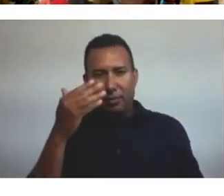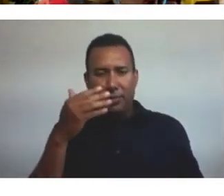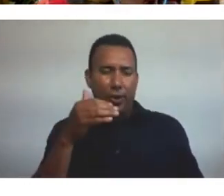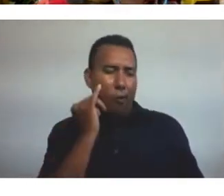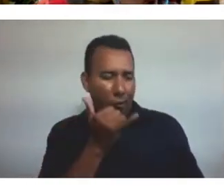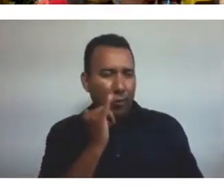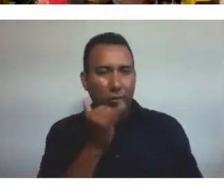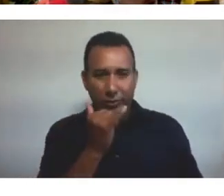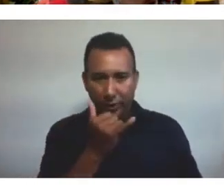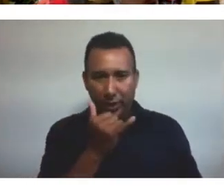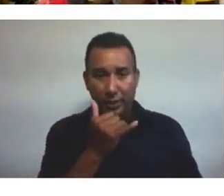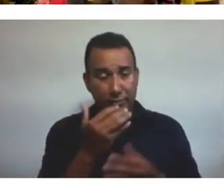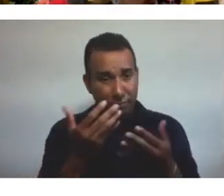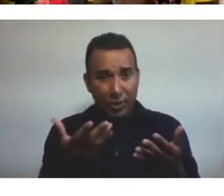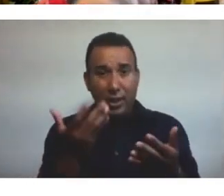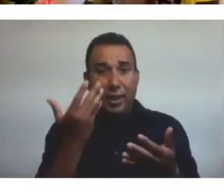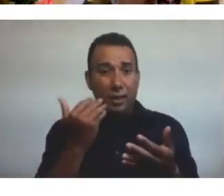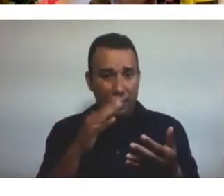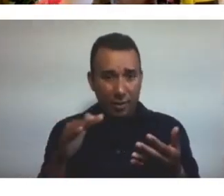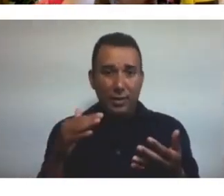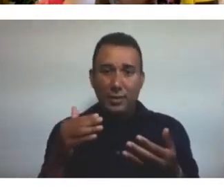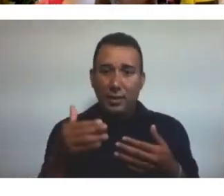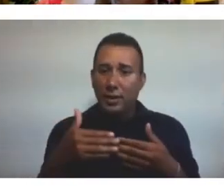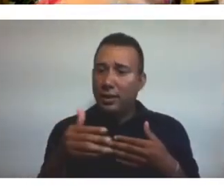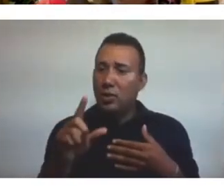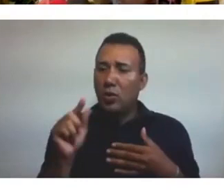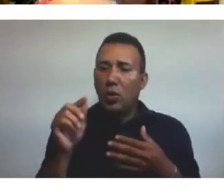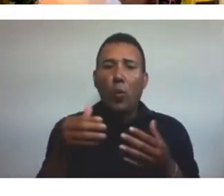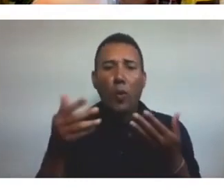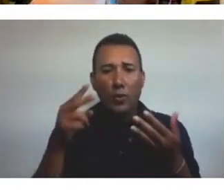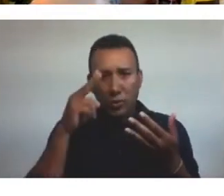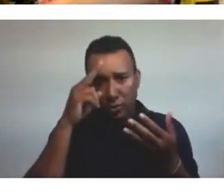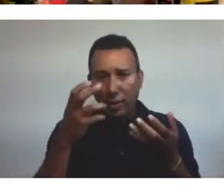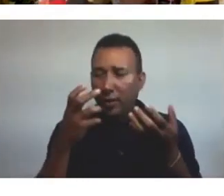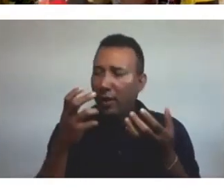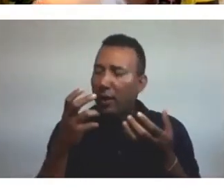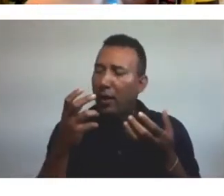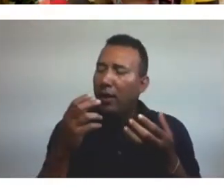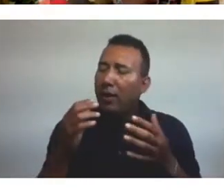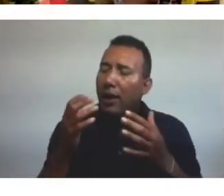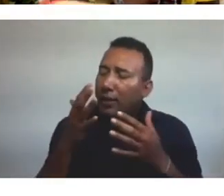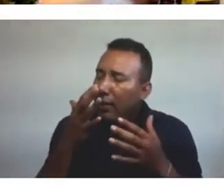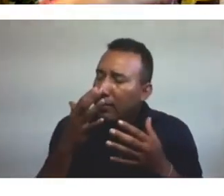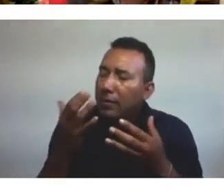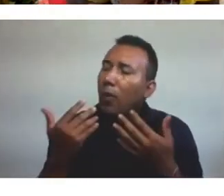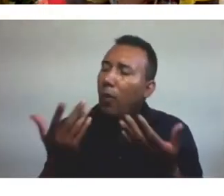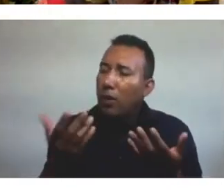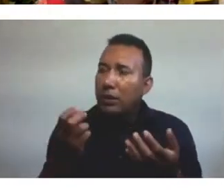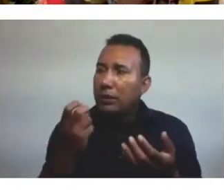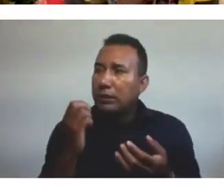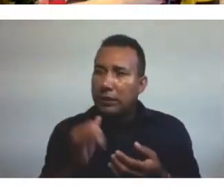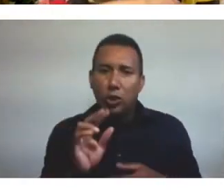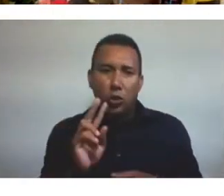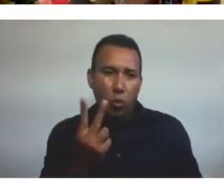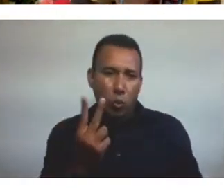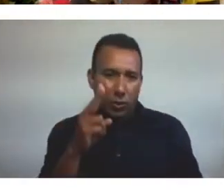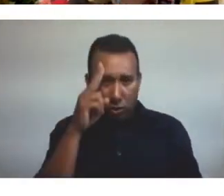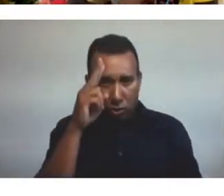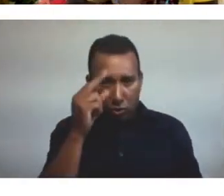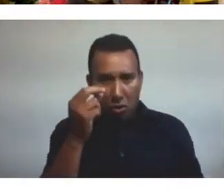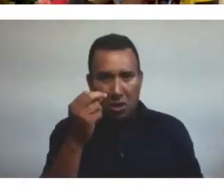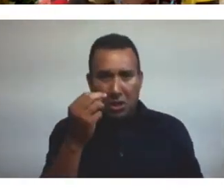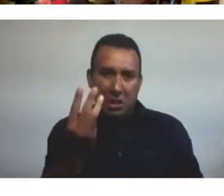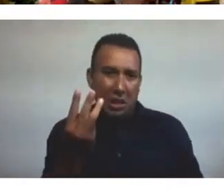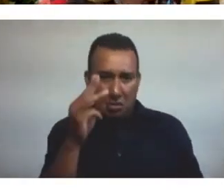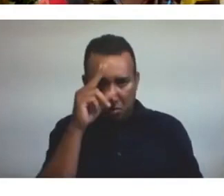contar, e a criança vai selecionar que história que ela quer ouvir. Se ela quiser ouvir uma história, 2 histórias, 3 histórias, ela pode